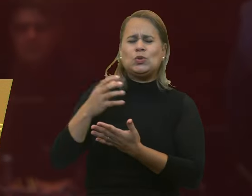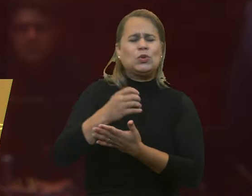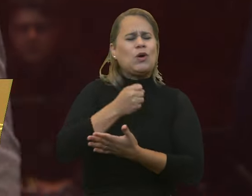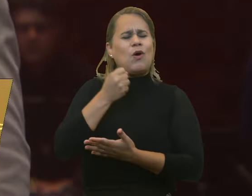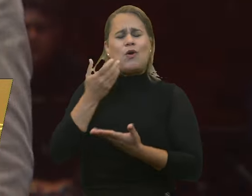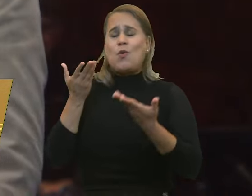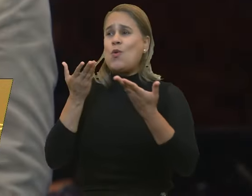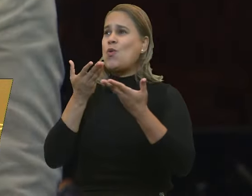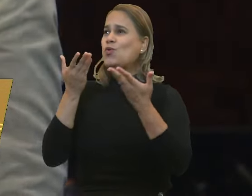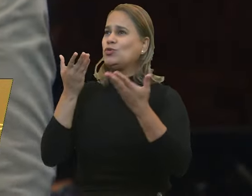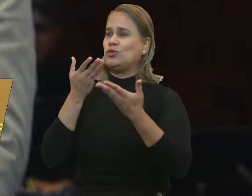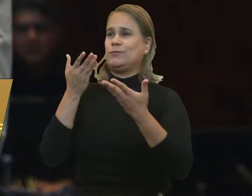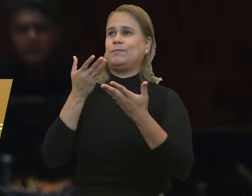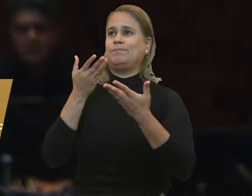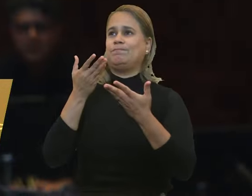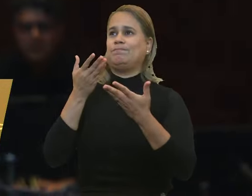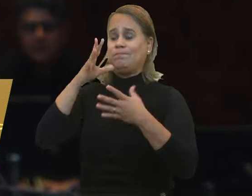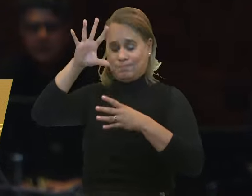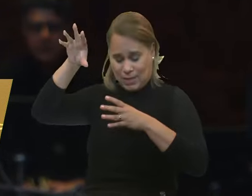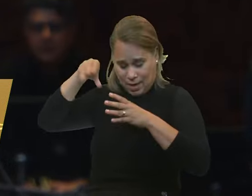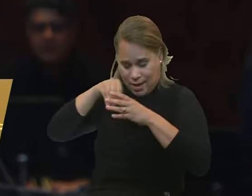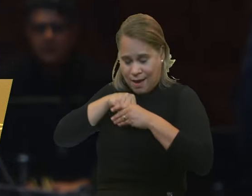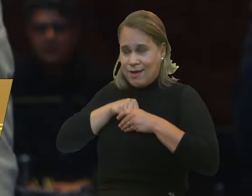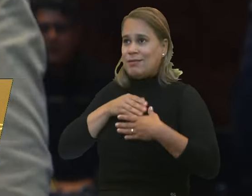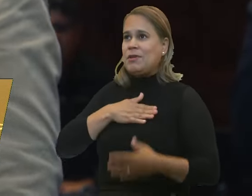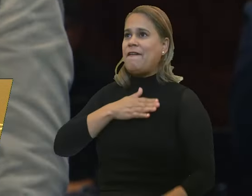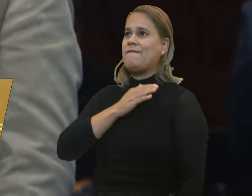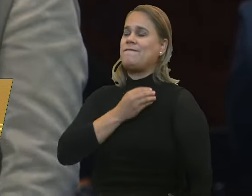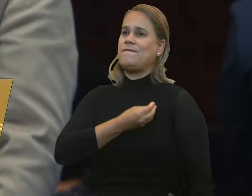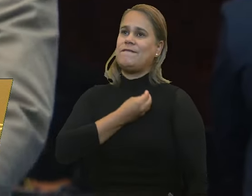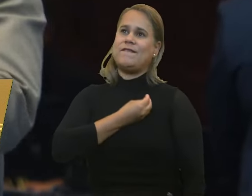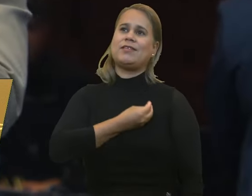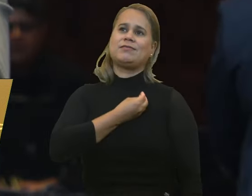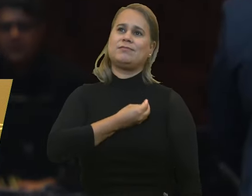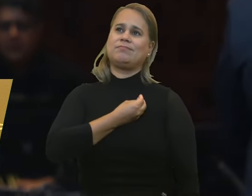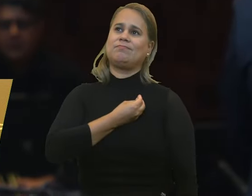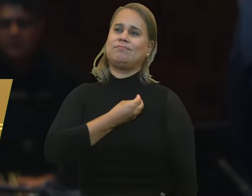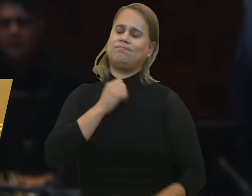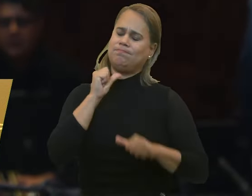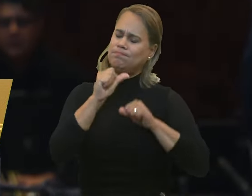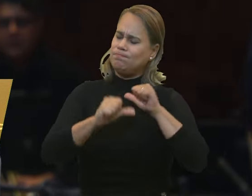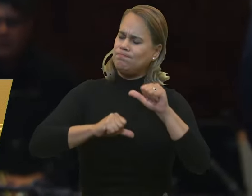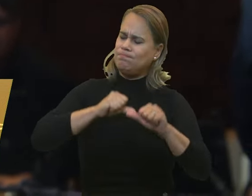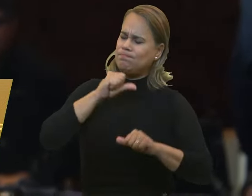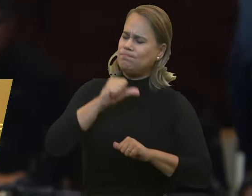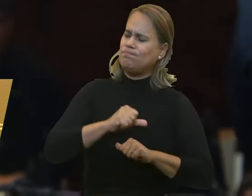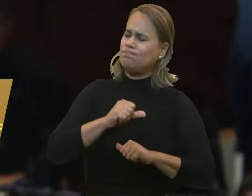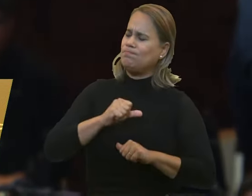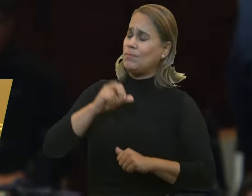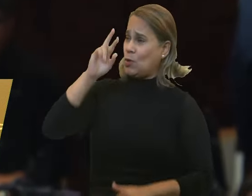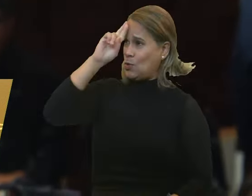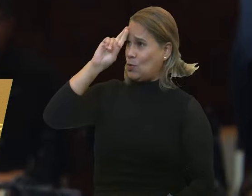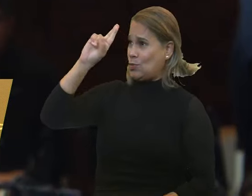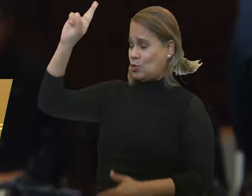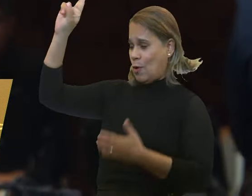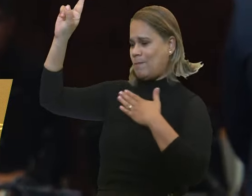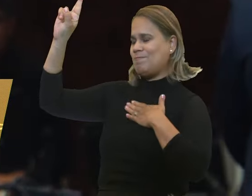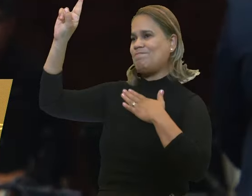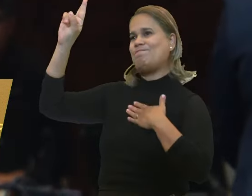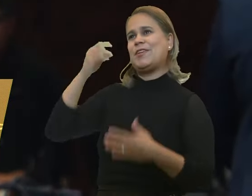vida, se torna o meu Senhor e vai comigo para toda a